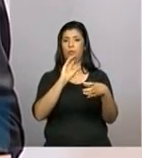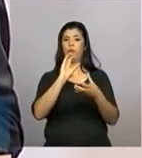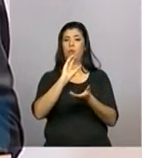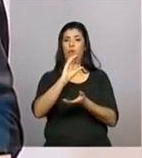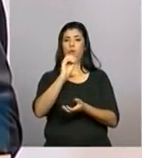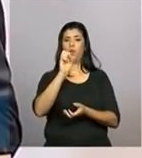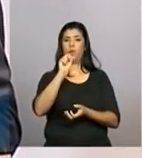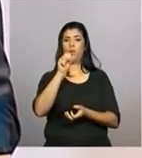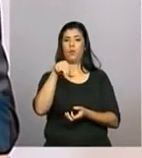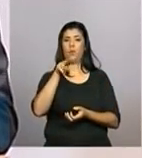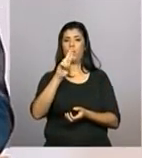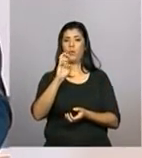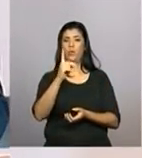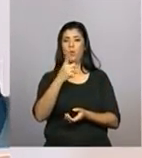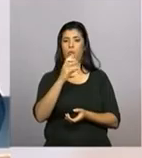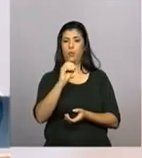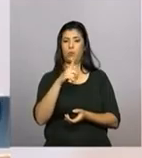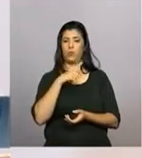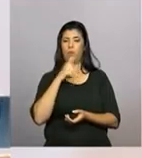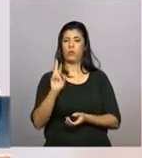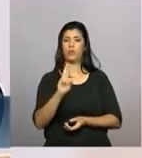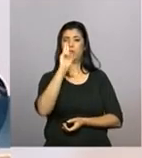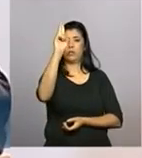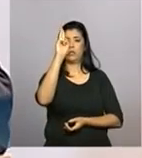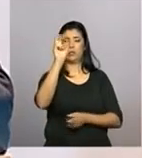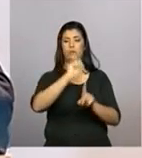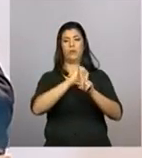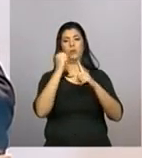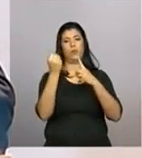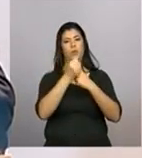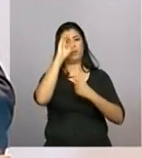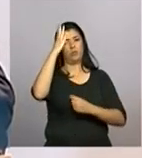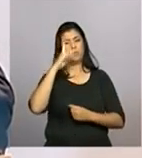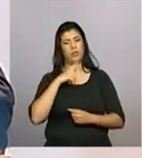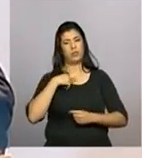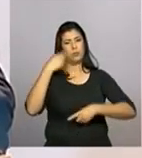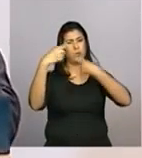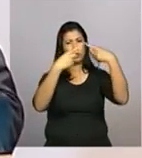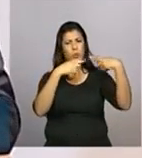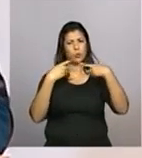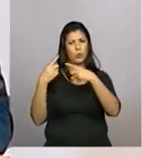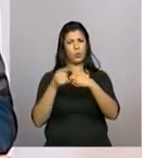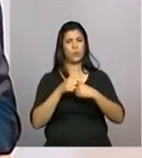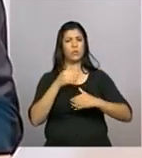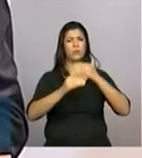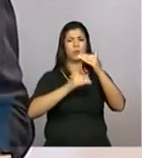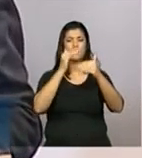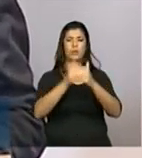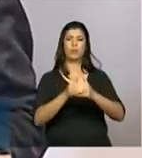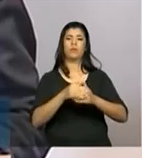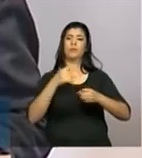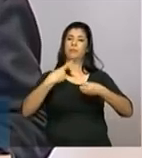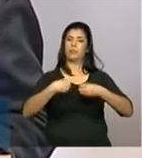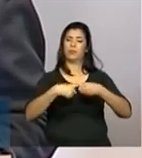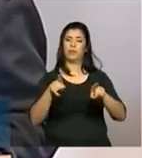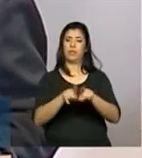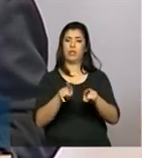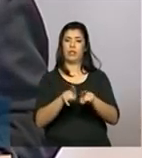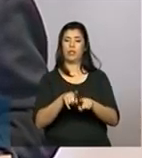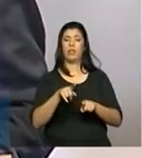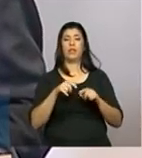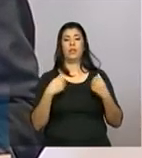sociedade brasileira e que busca discutir políticas especialmente de desenvolvimento urbano, a quem eu